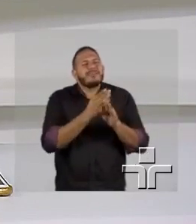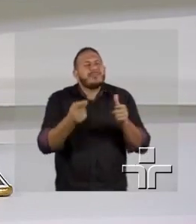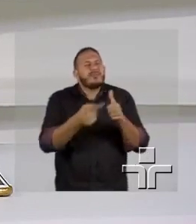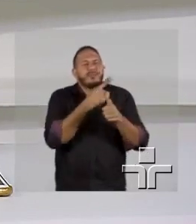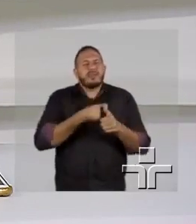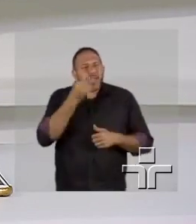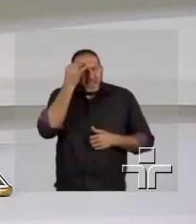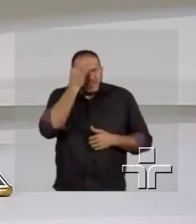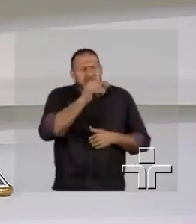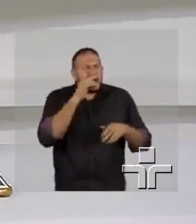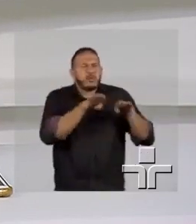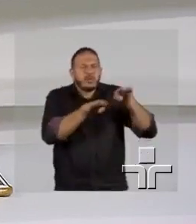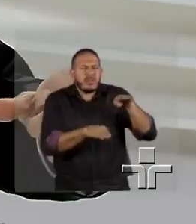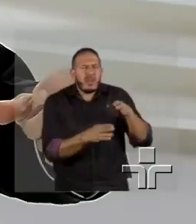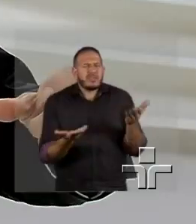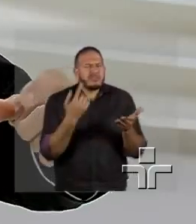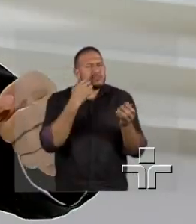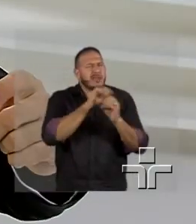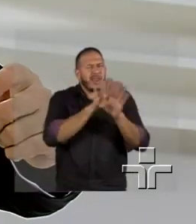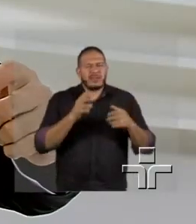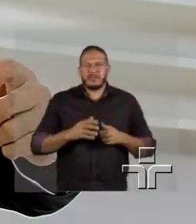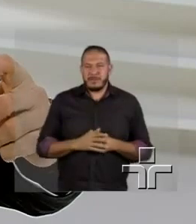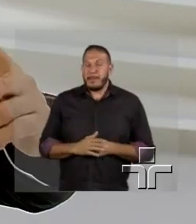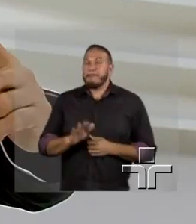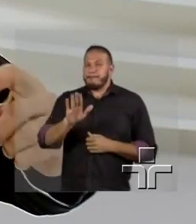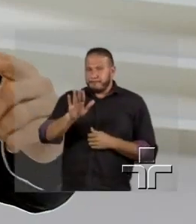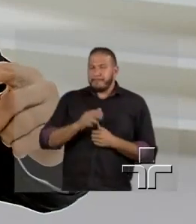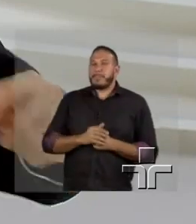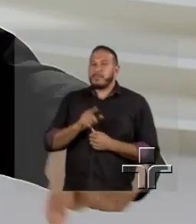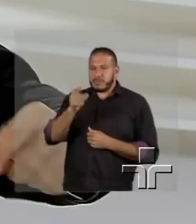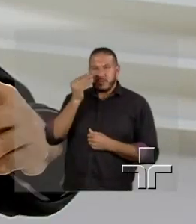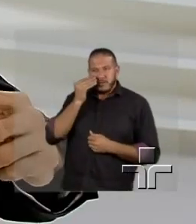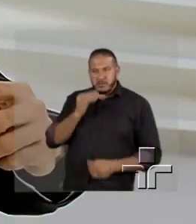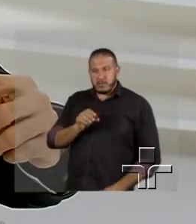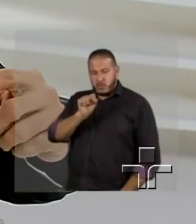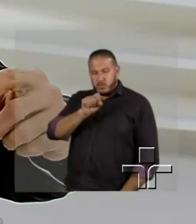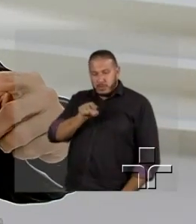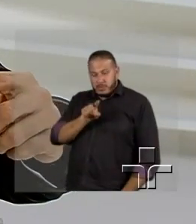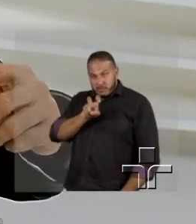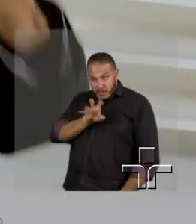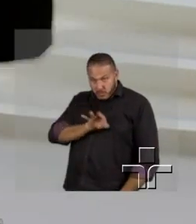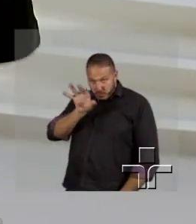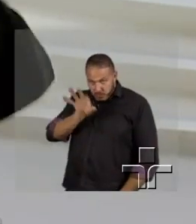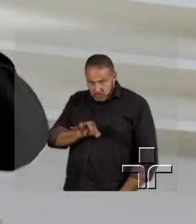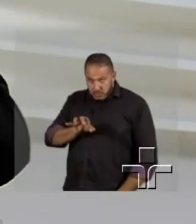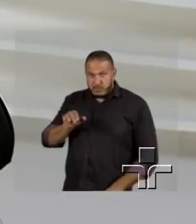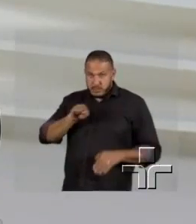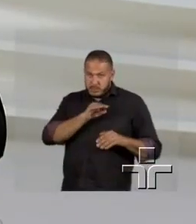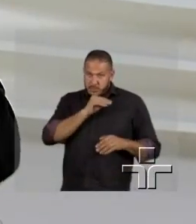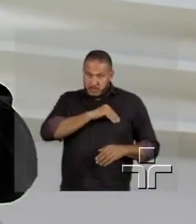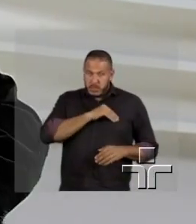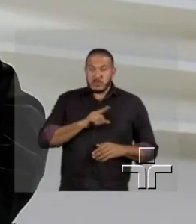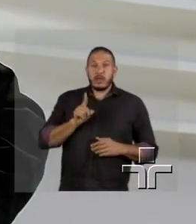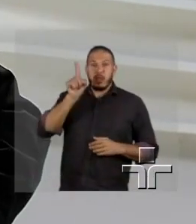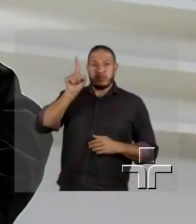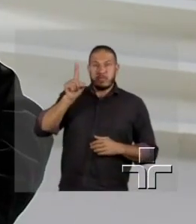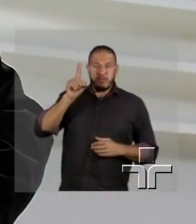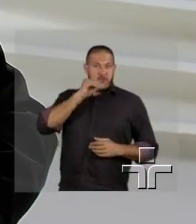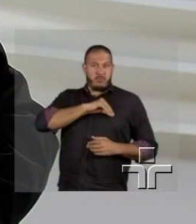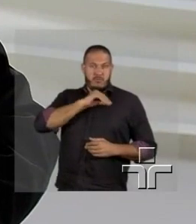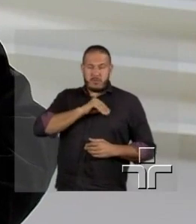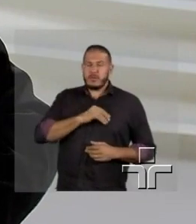vez, nesta roda, que a prioridade do governo, na sua opinião, deveria ser o combate à desigualdade. O senhor citaria 3